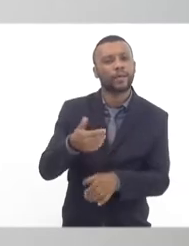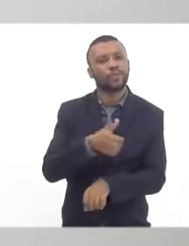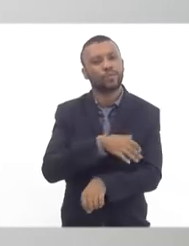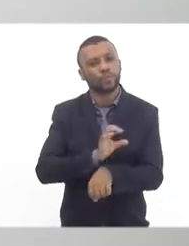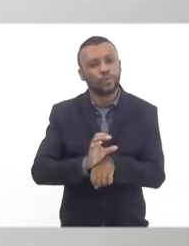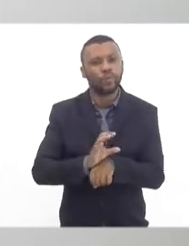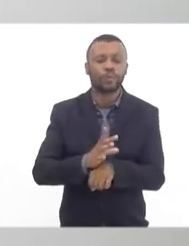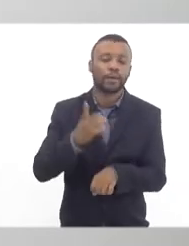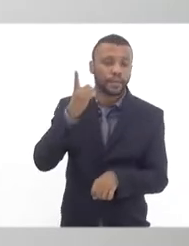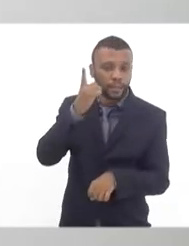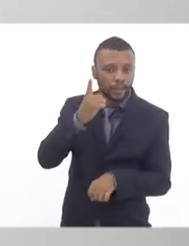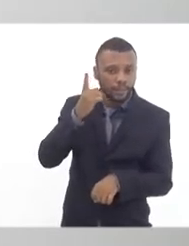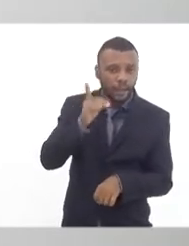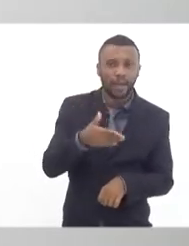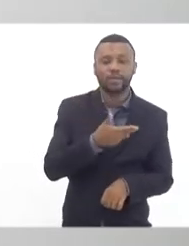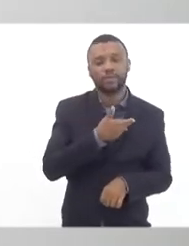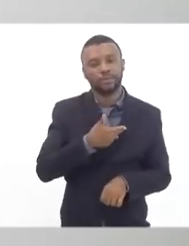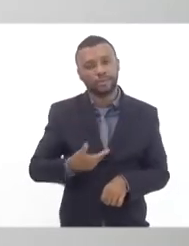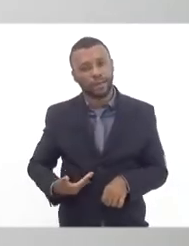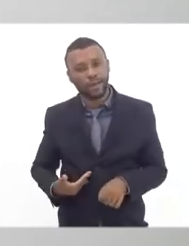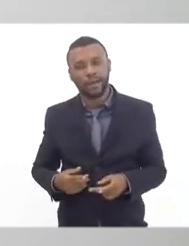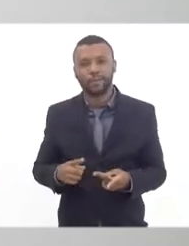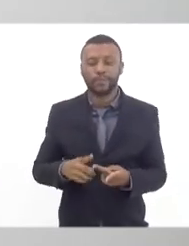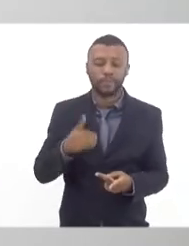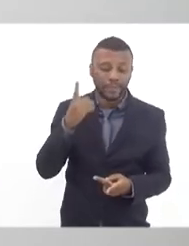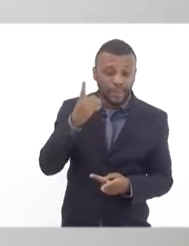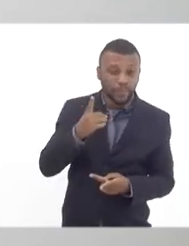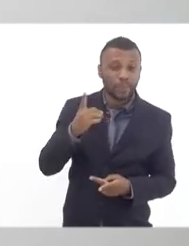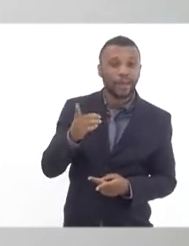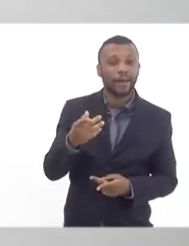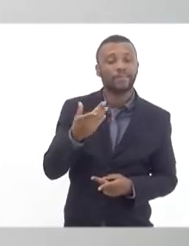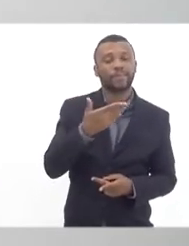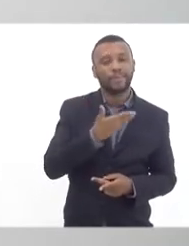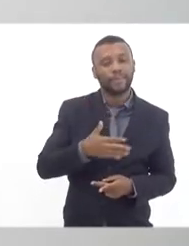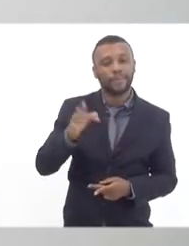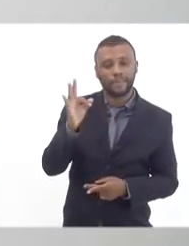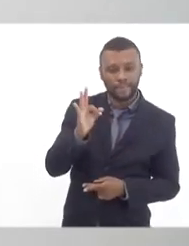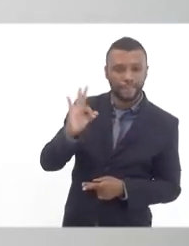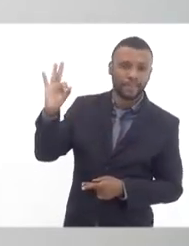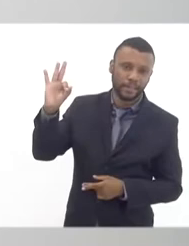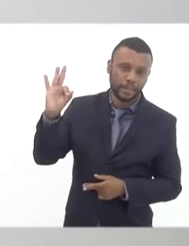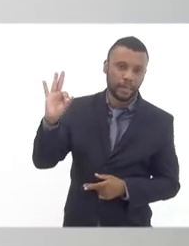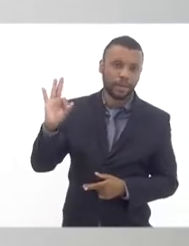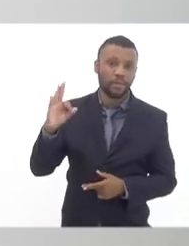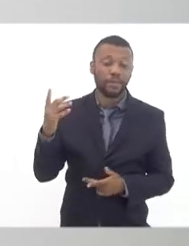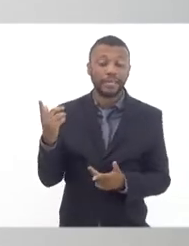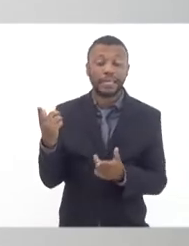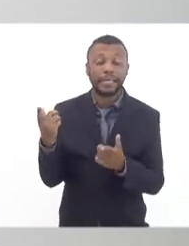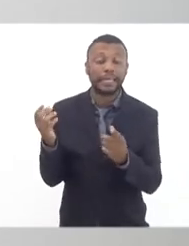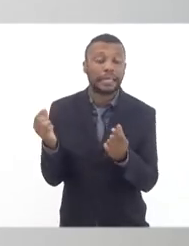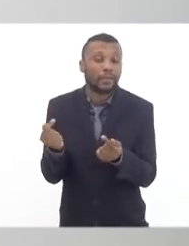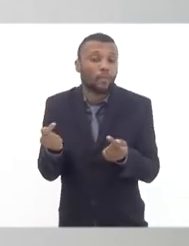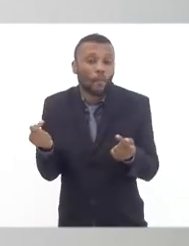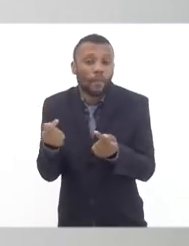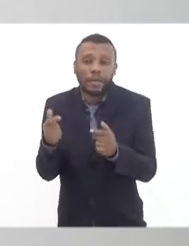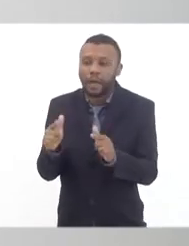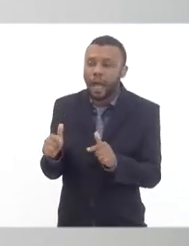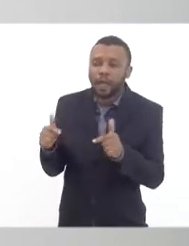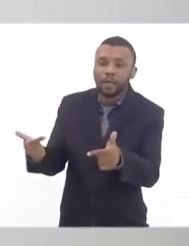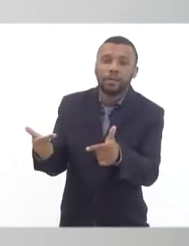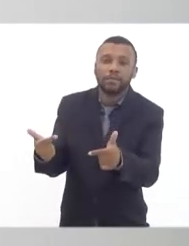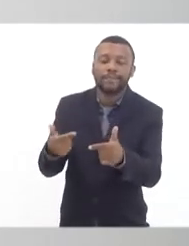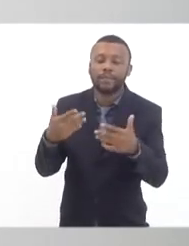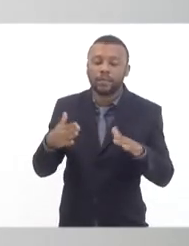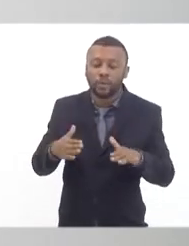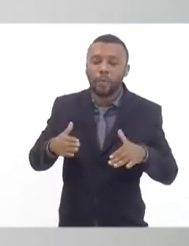deputados estaduais, mas ninguém tomava atitude. E, para nossa surpresa, o deputado Ronaldo